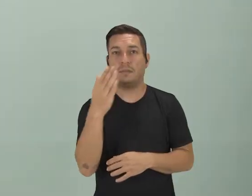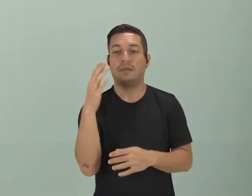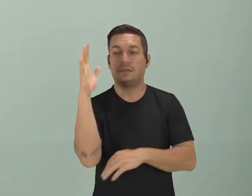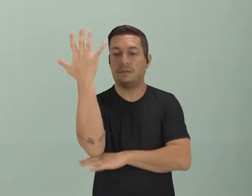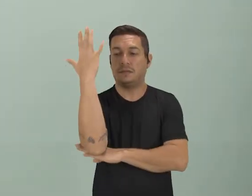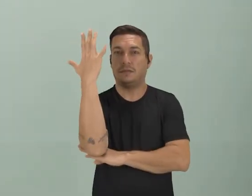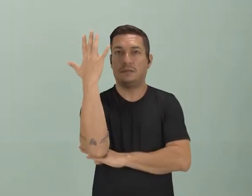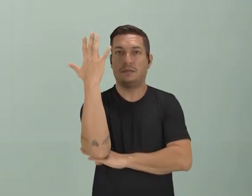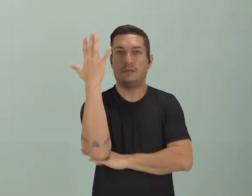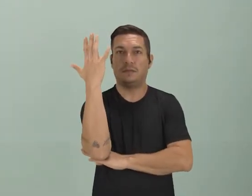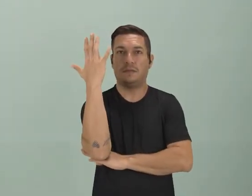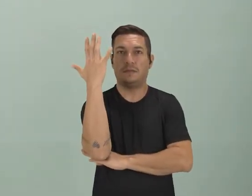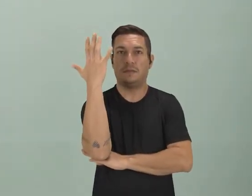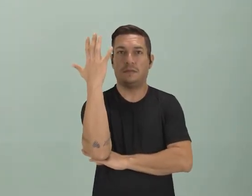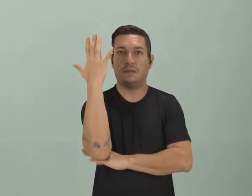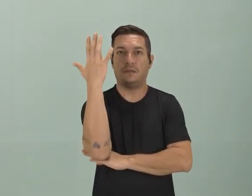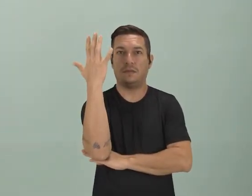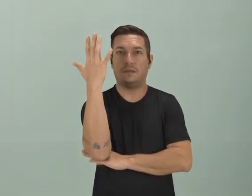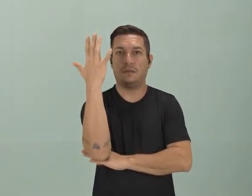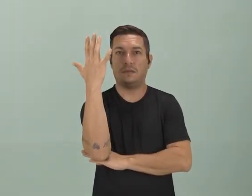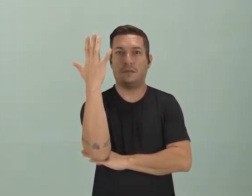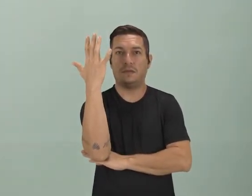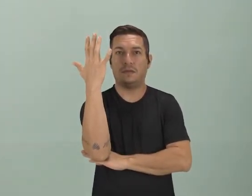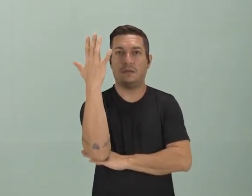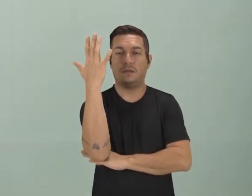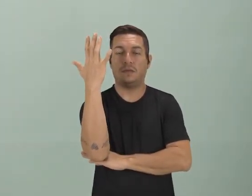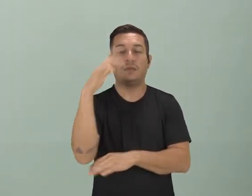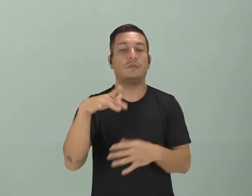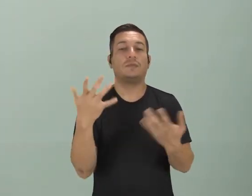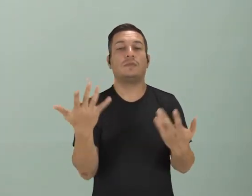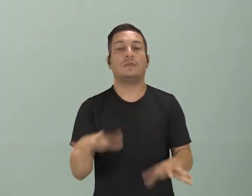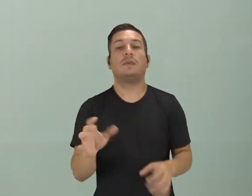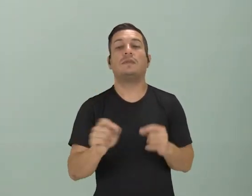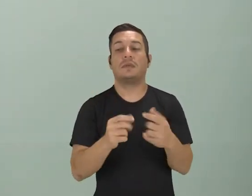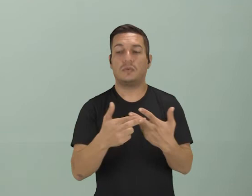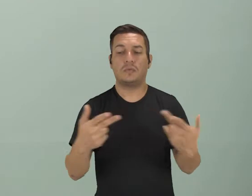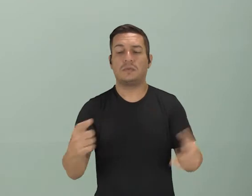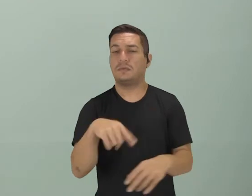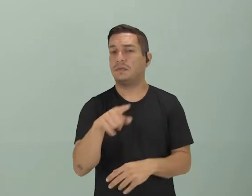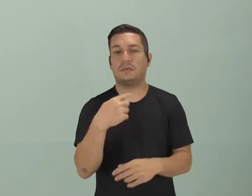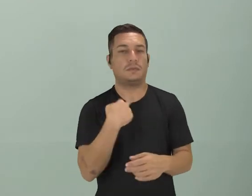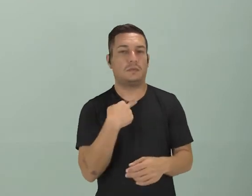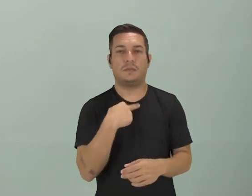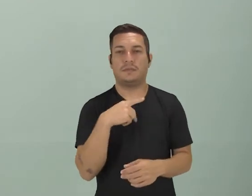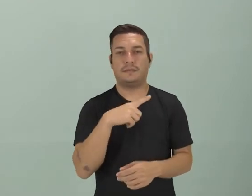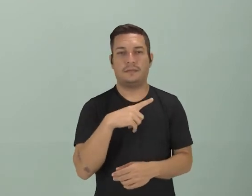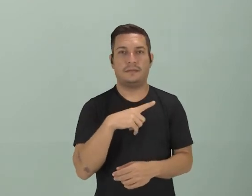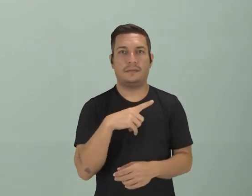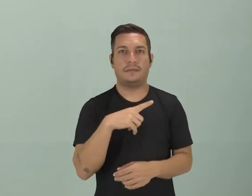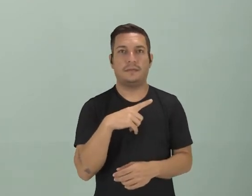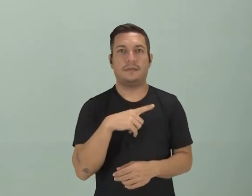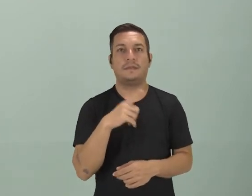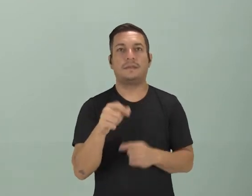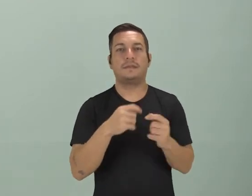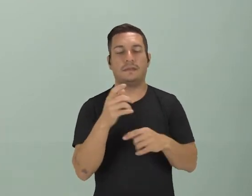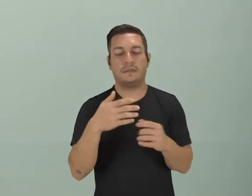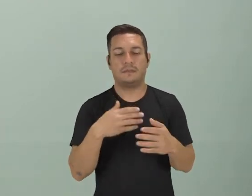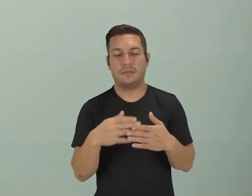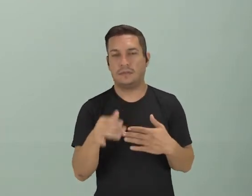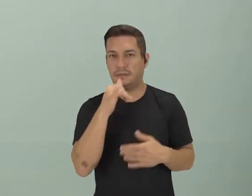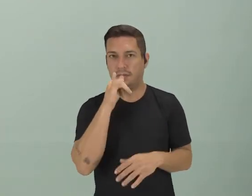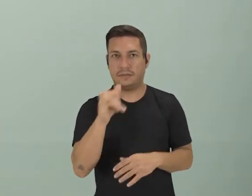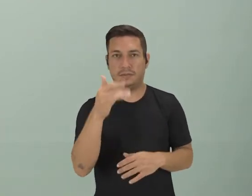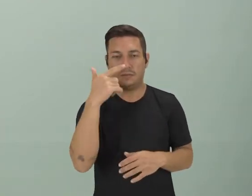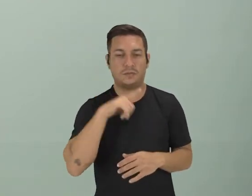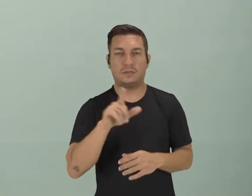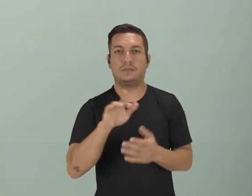árvore de olmos dê pera para você, ou seja, não queira coisas que você não pode ter. Você vai gastar sua energia e você não vai